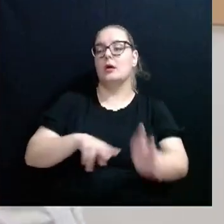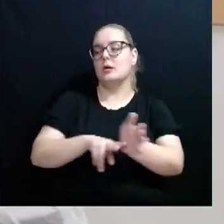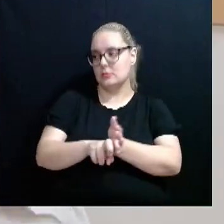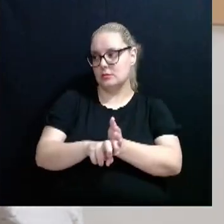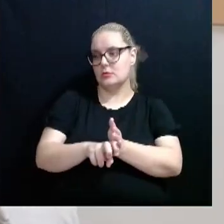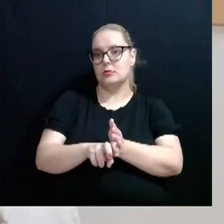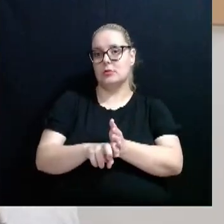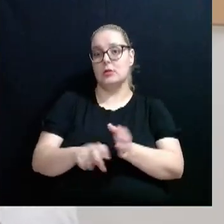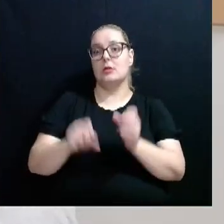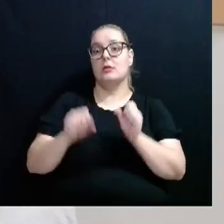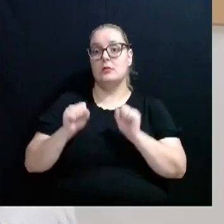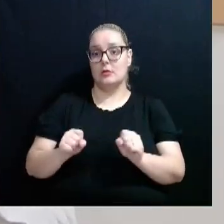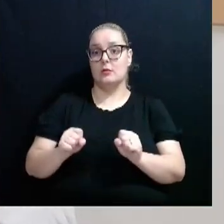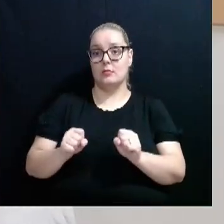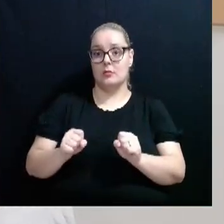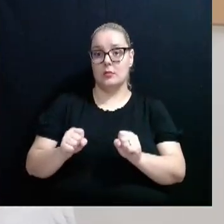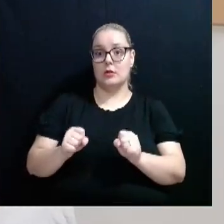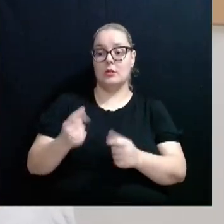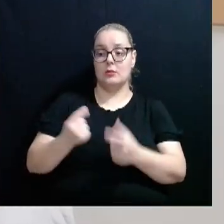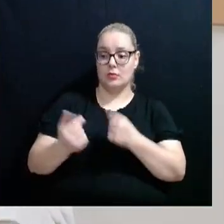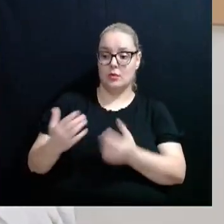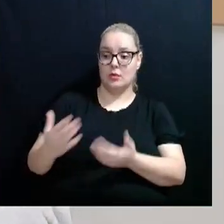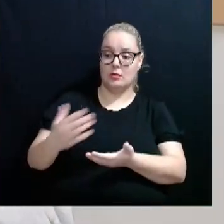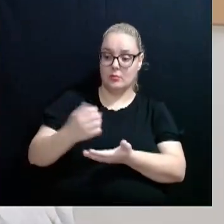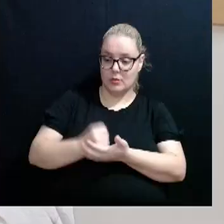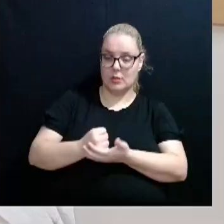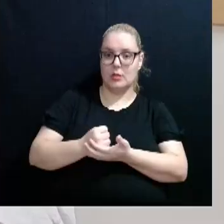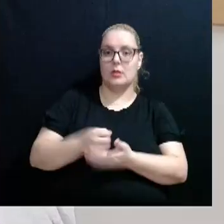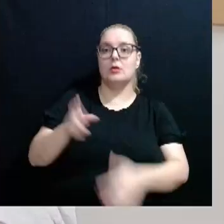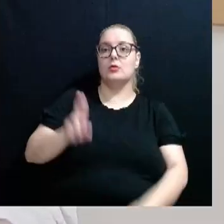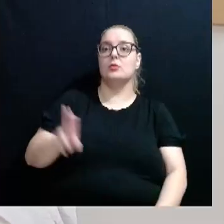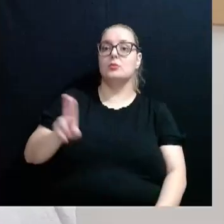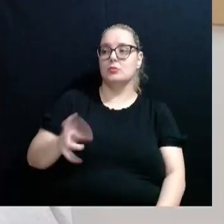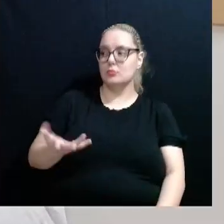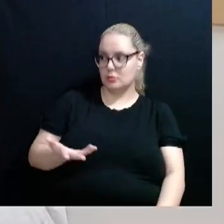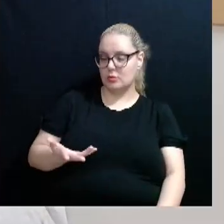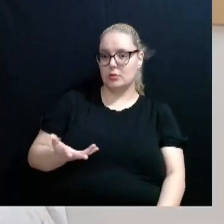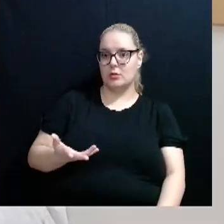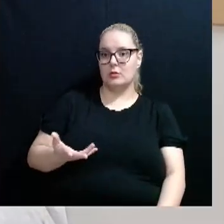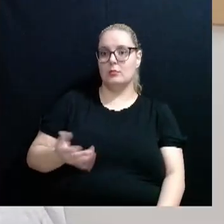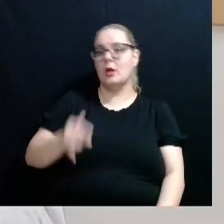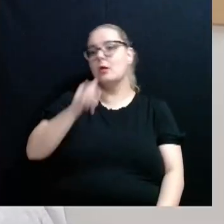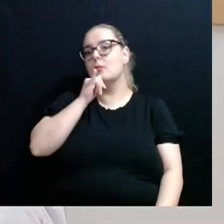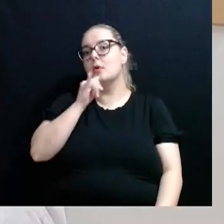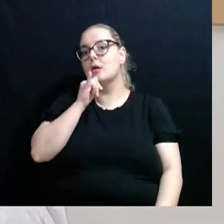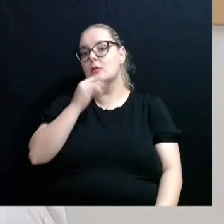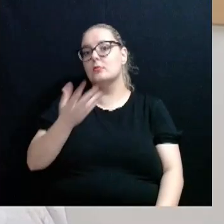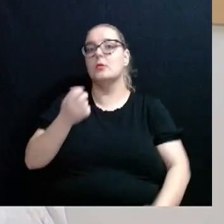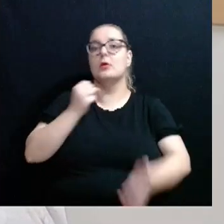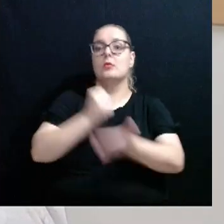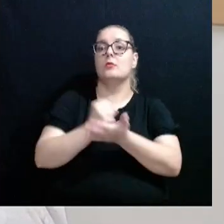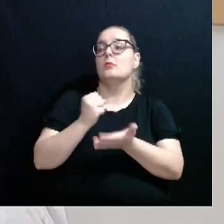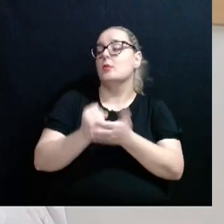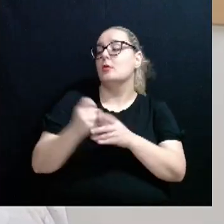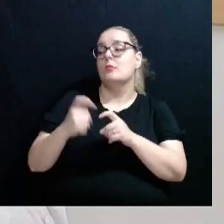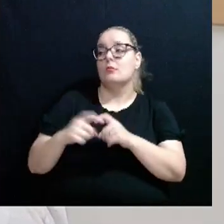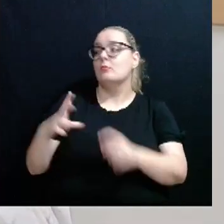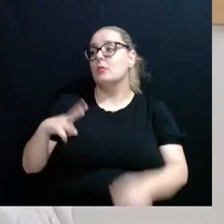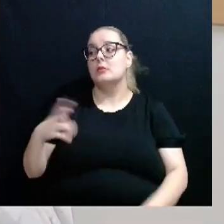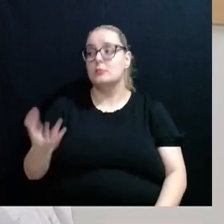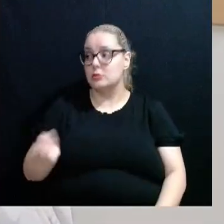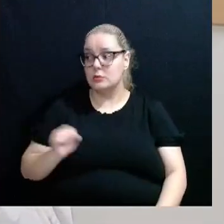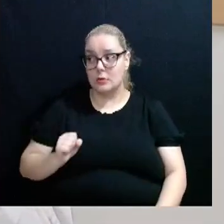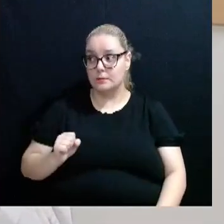poder pegar esse dinheiro e utilizar para, por exemplo, contratar um médico particular.